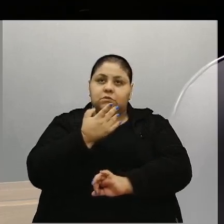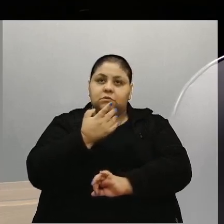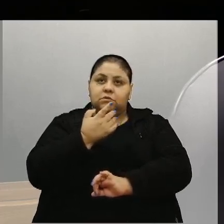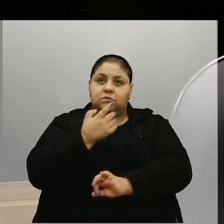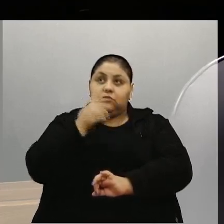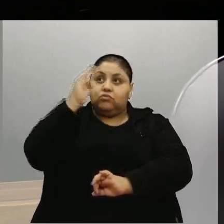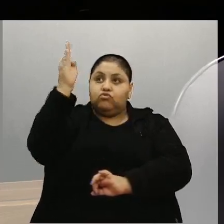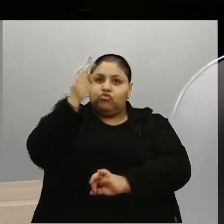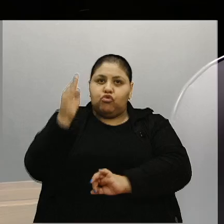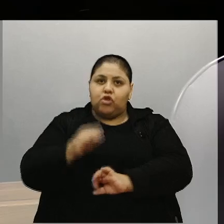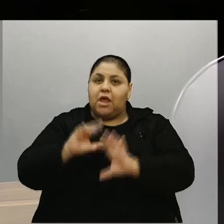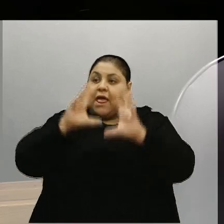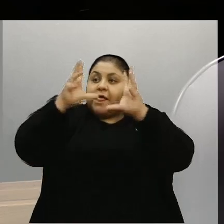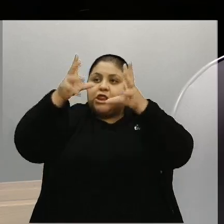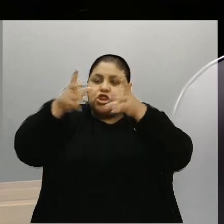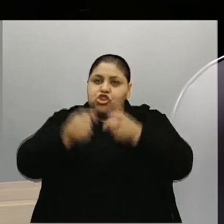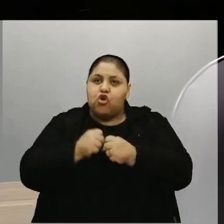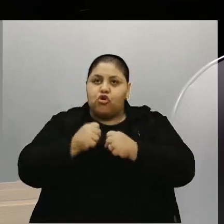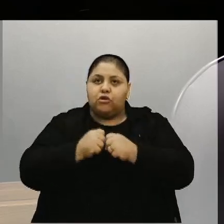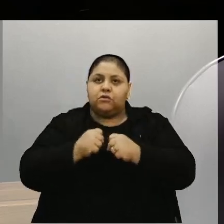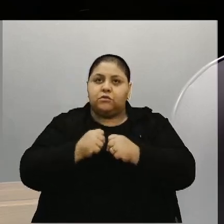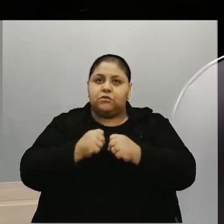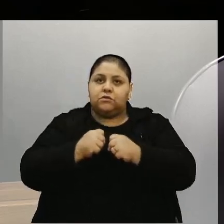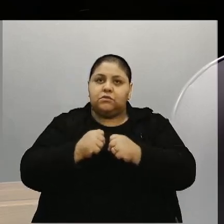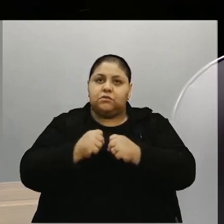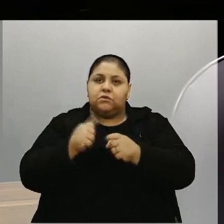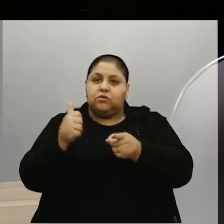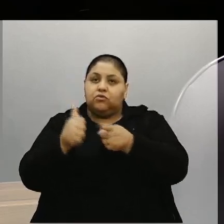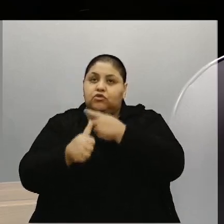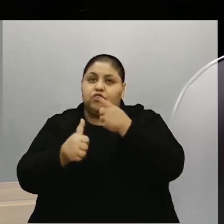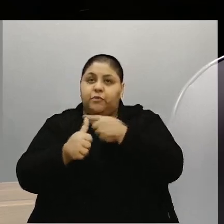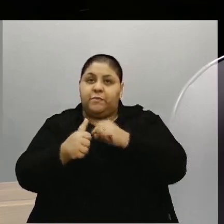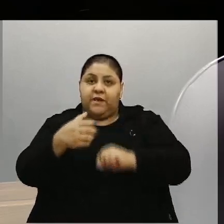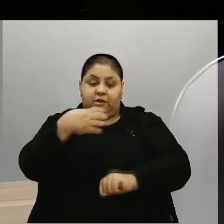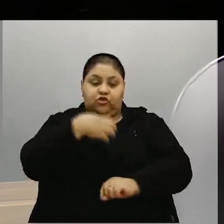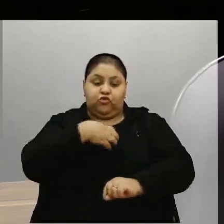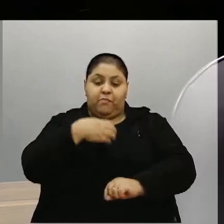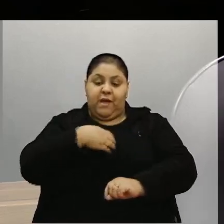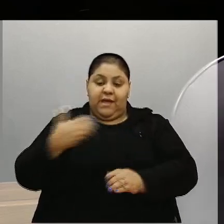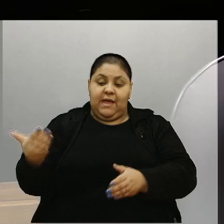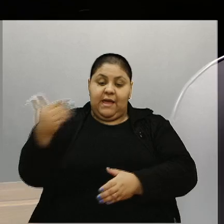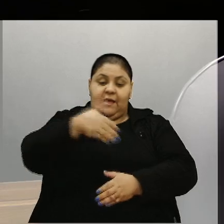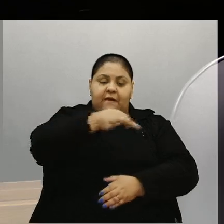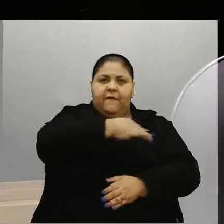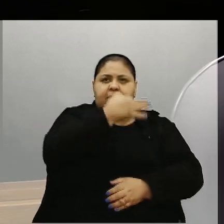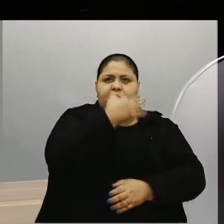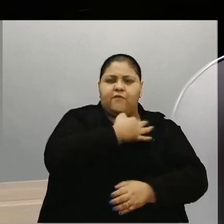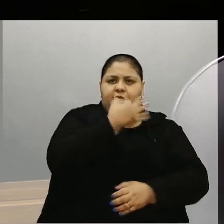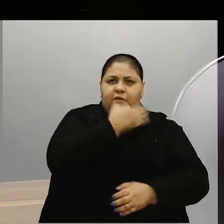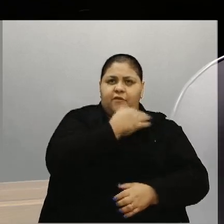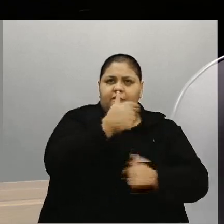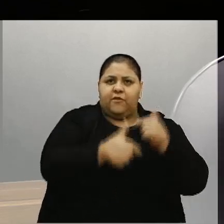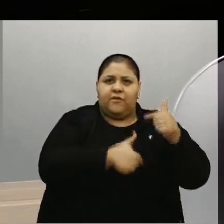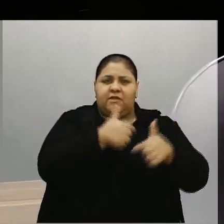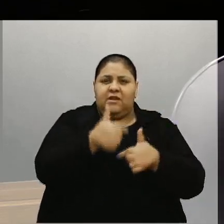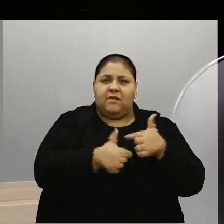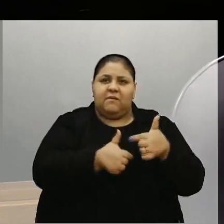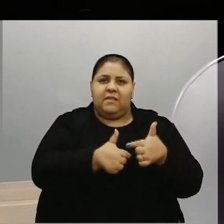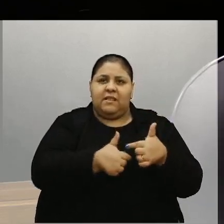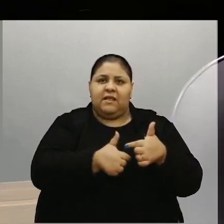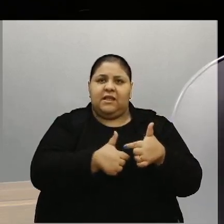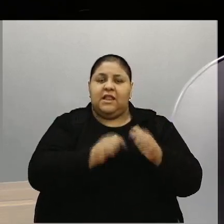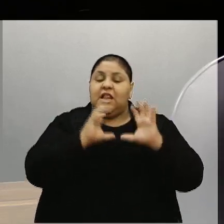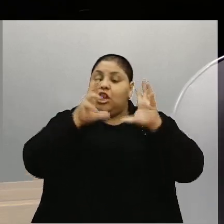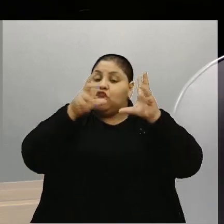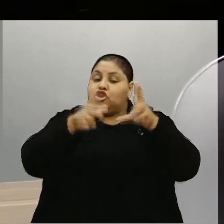país. De todos, os primeiros foram da Bahia, aqui para Caxias, que foram quem foi trabalhar em Galope. Mas de